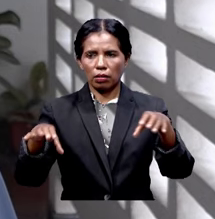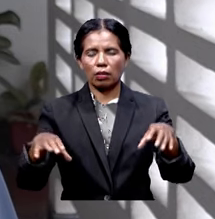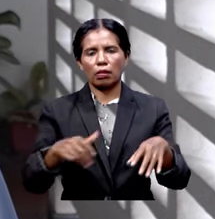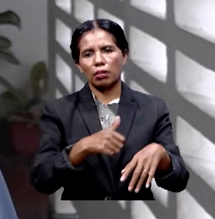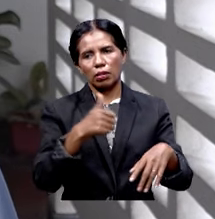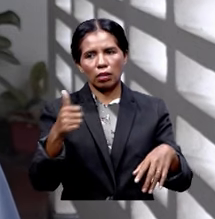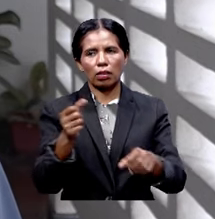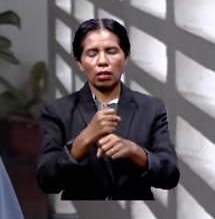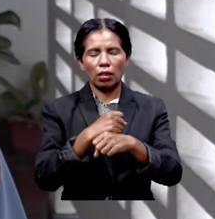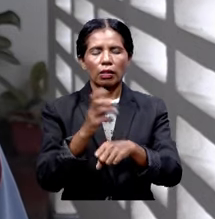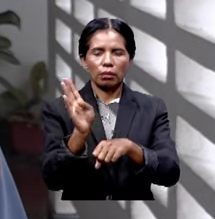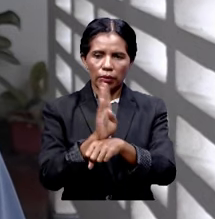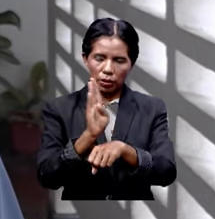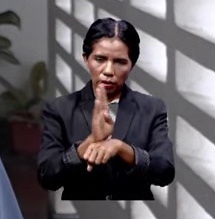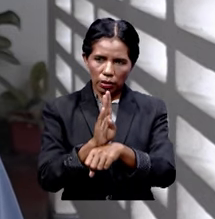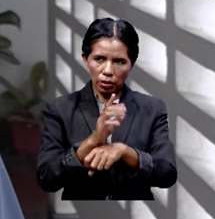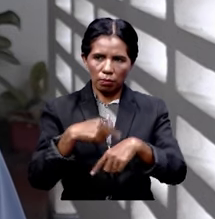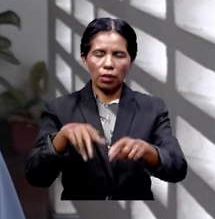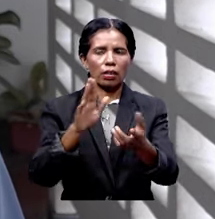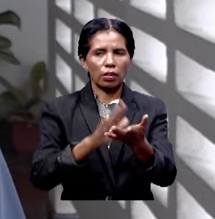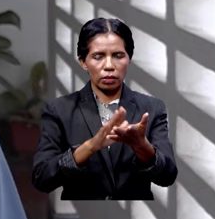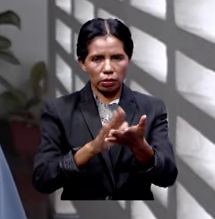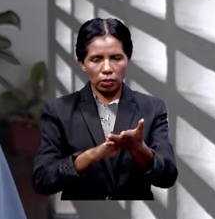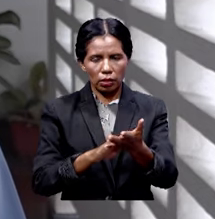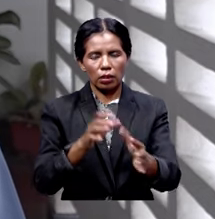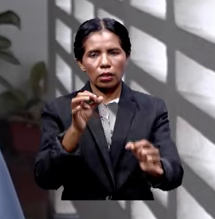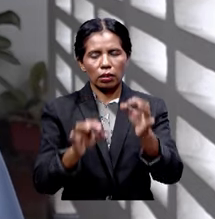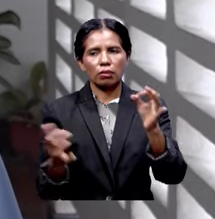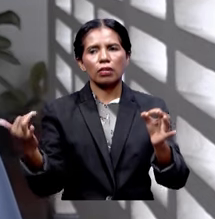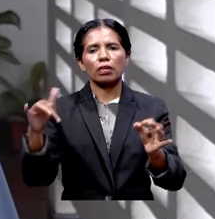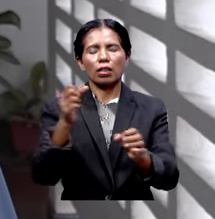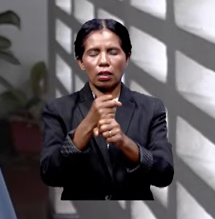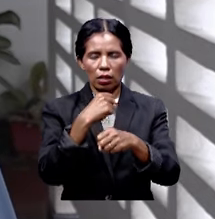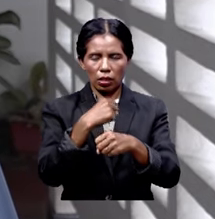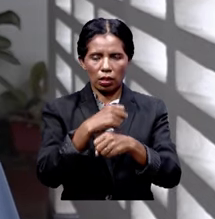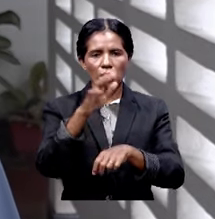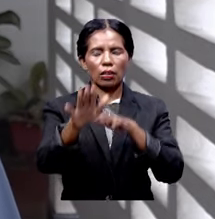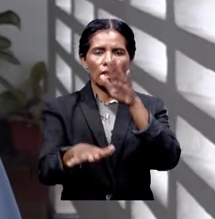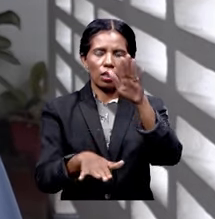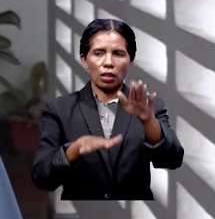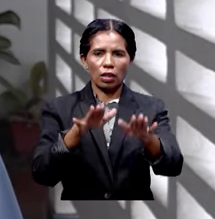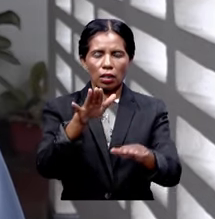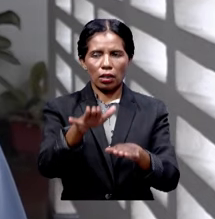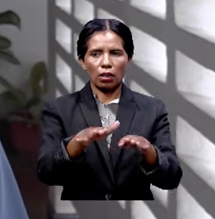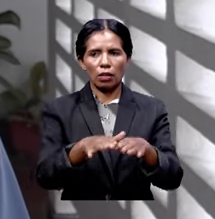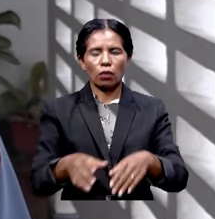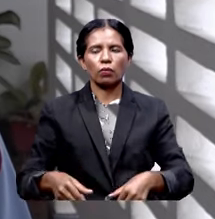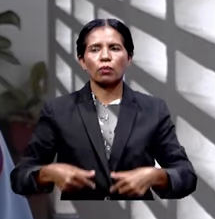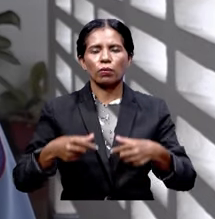balu ba halo negosio balu ba escola quando sira halo marsa antau fo